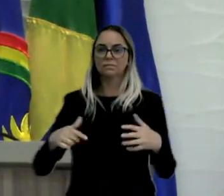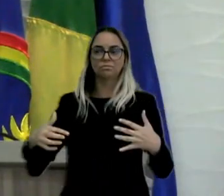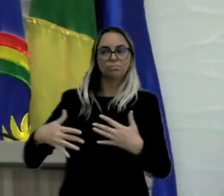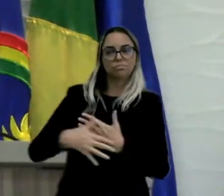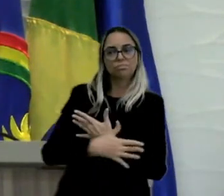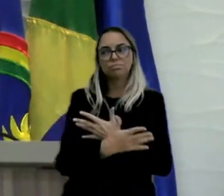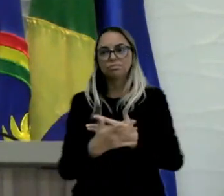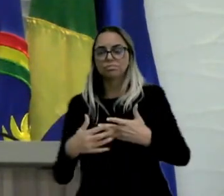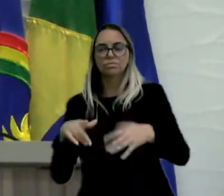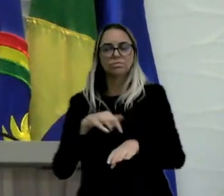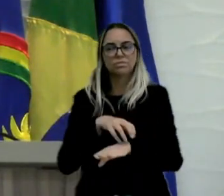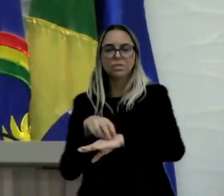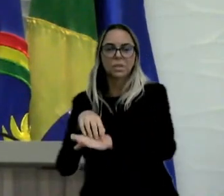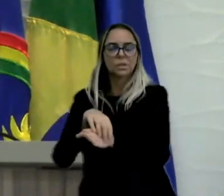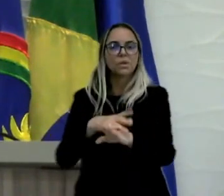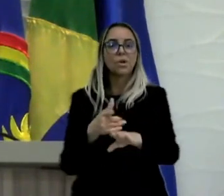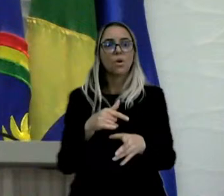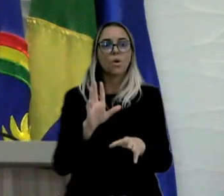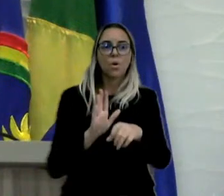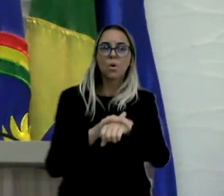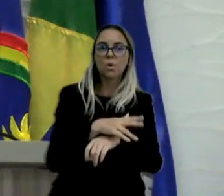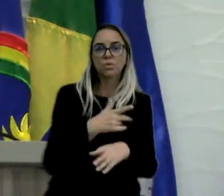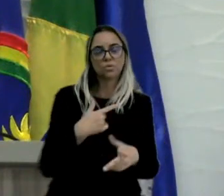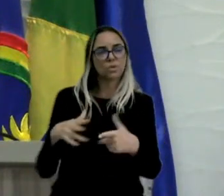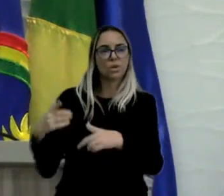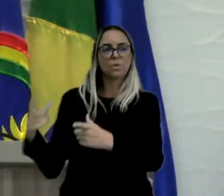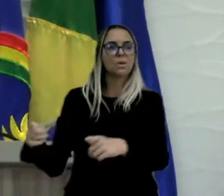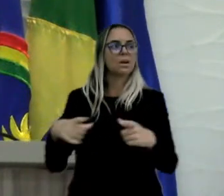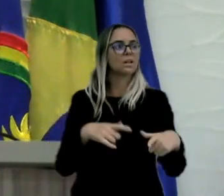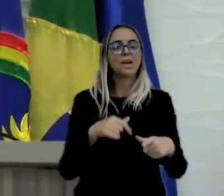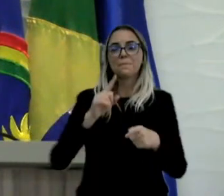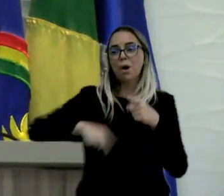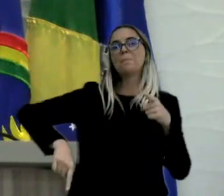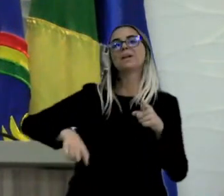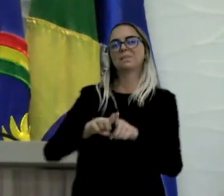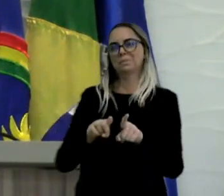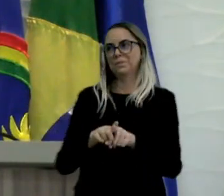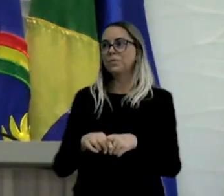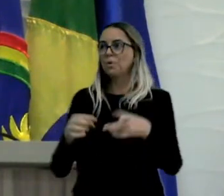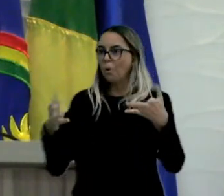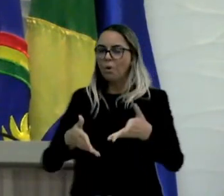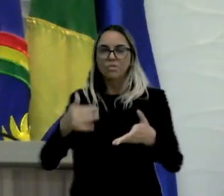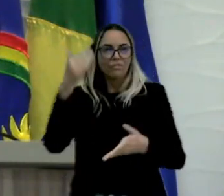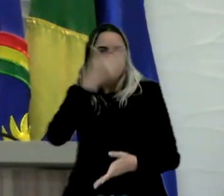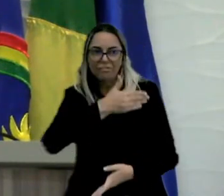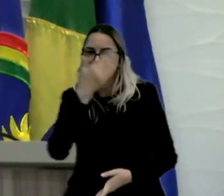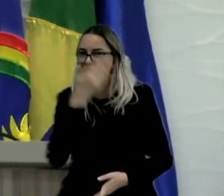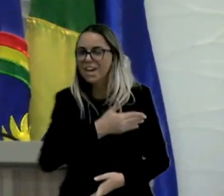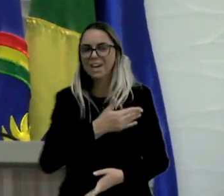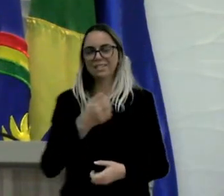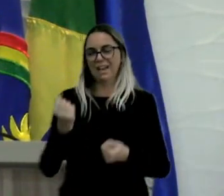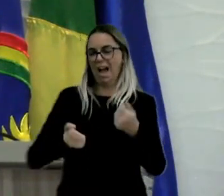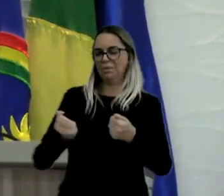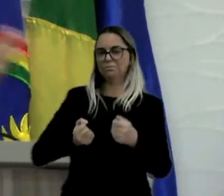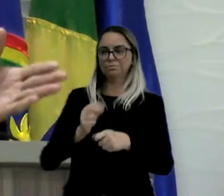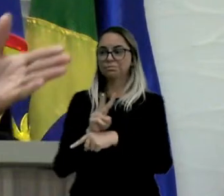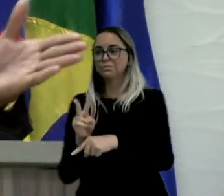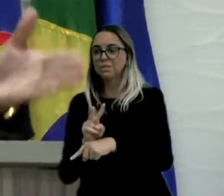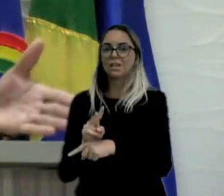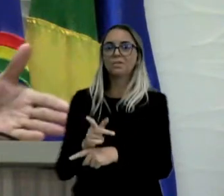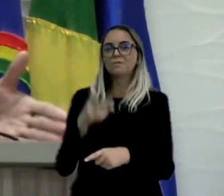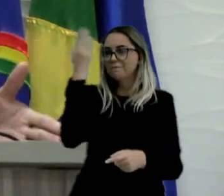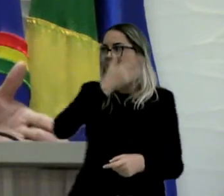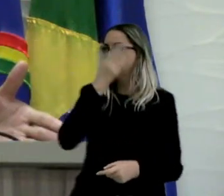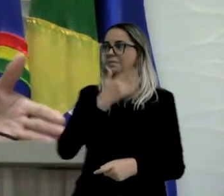diariamente diuturnamente em todas as localidades e cibia e hoje a gente não vê essa Patrulha Rural mais funcionar a gente vê a vereadora